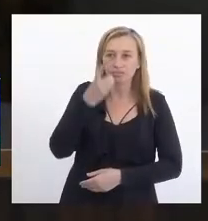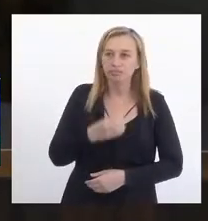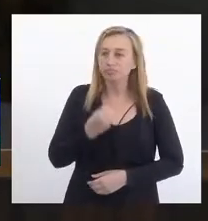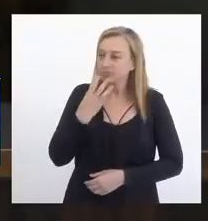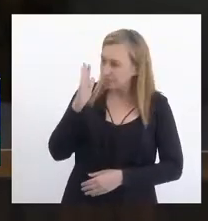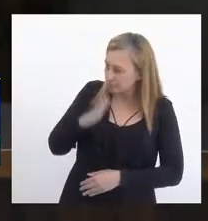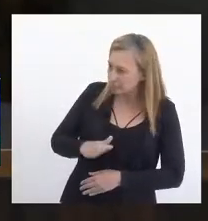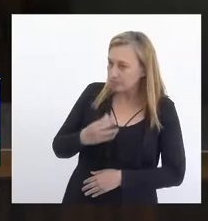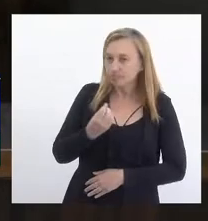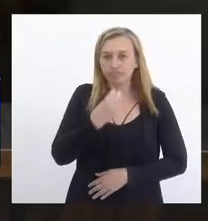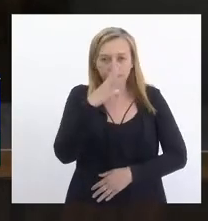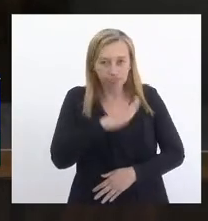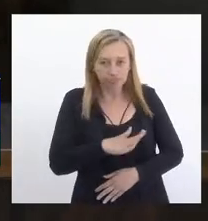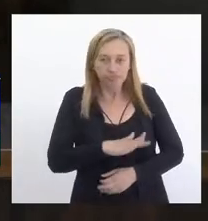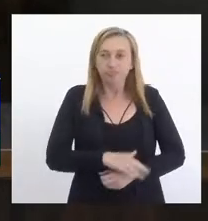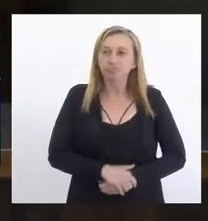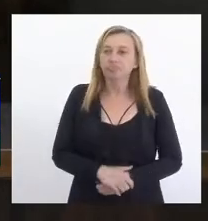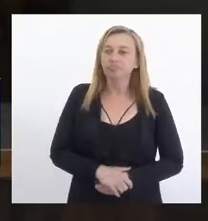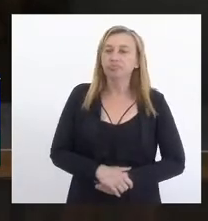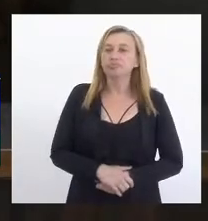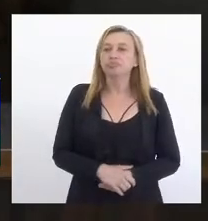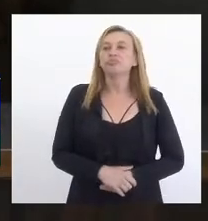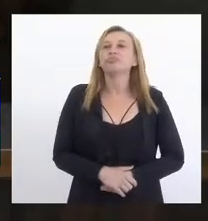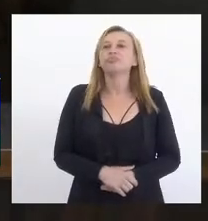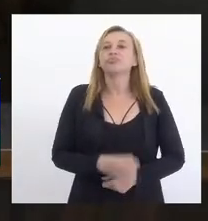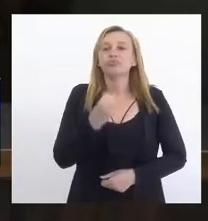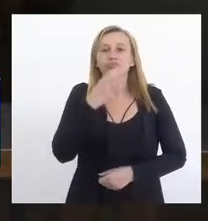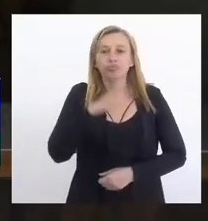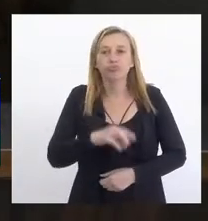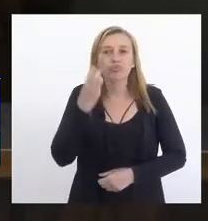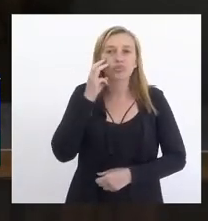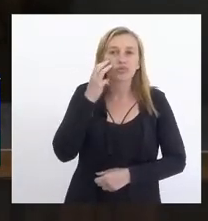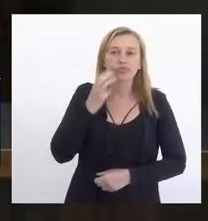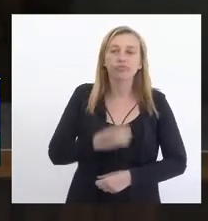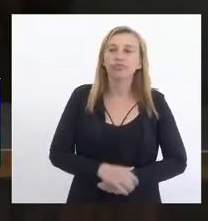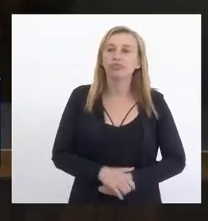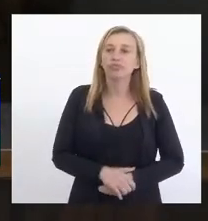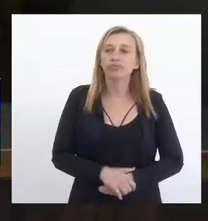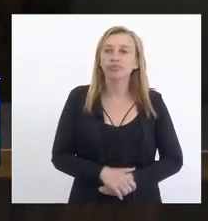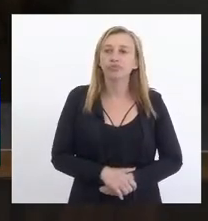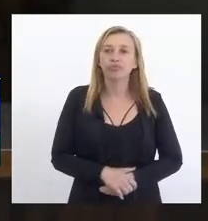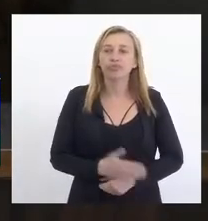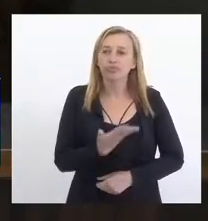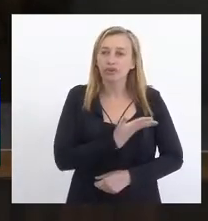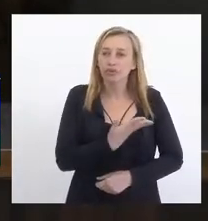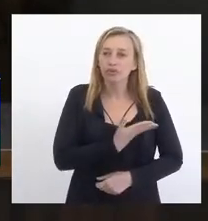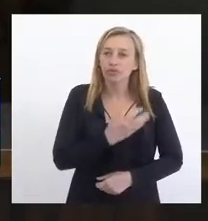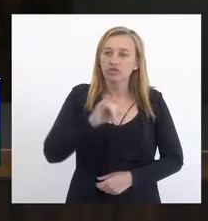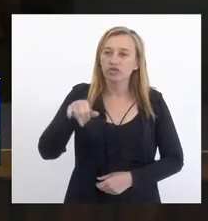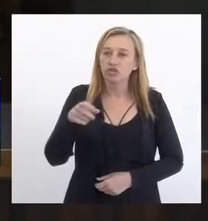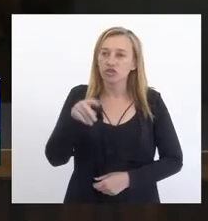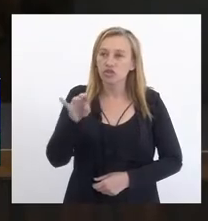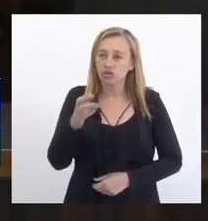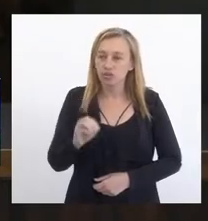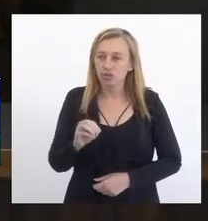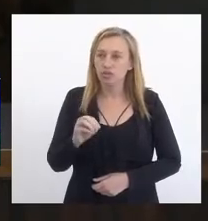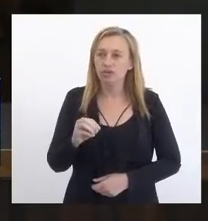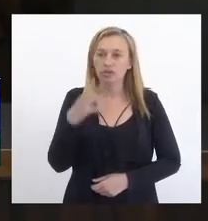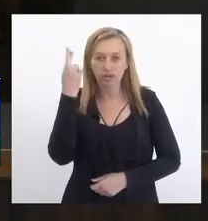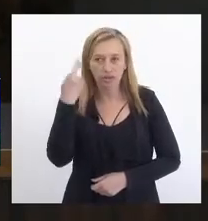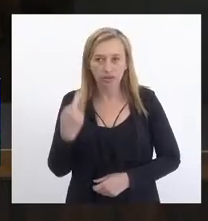boa tarde, boa tarde. Boa tarde, Valdec, nosso amigo Jânio Mendes,